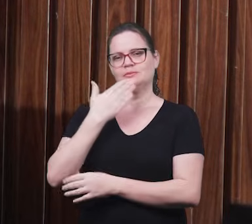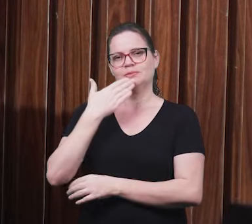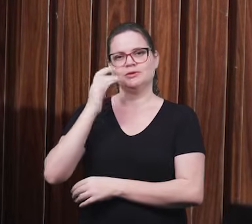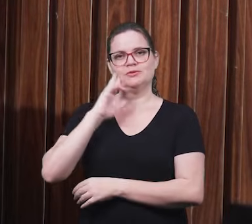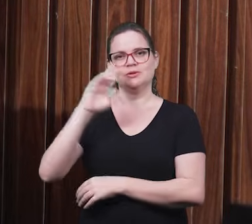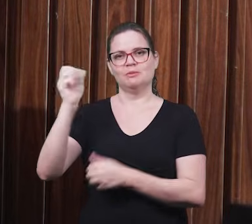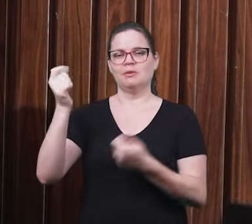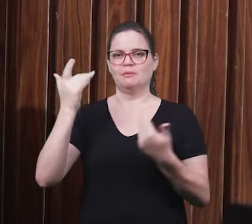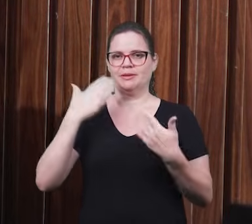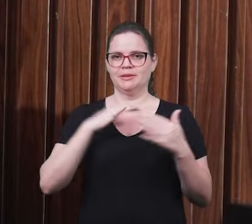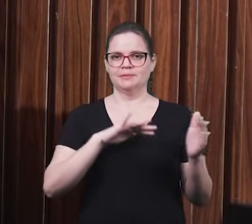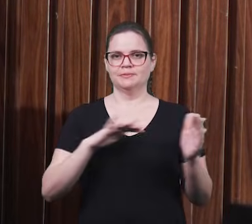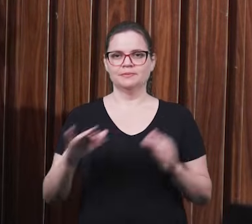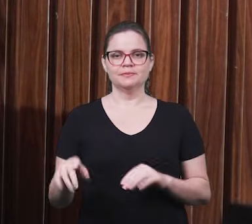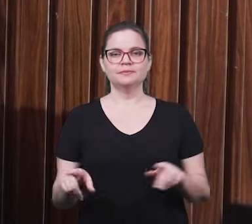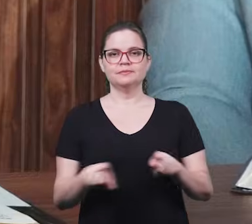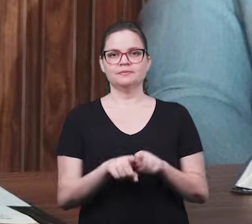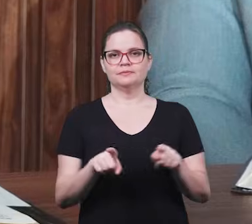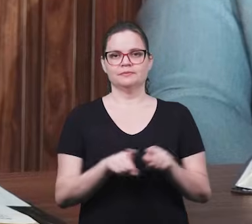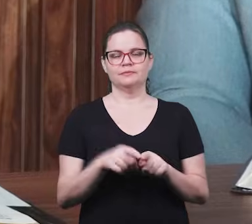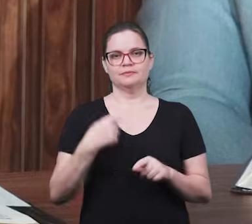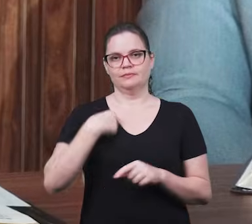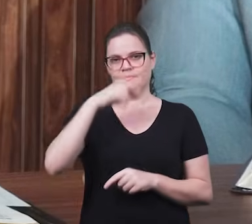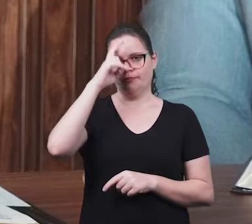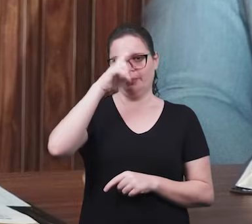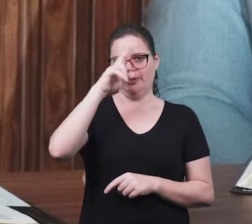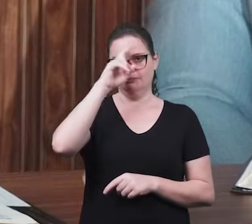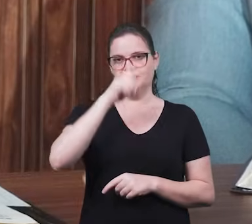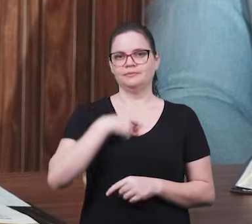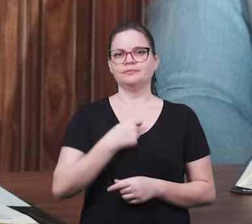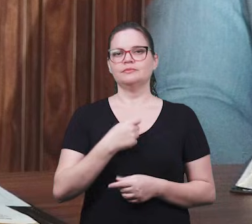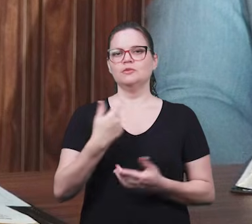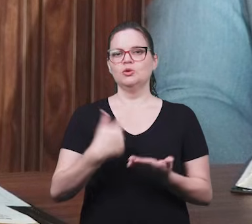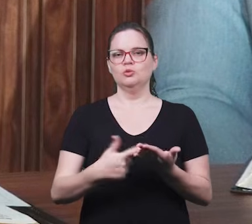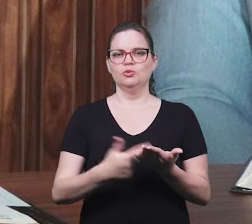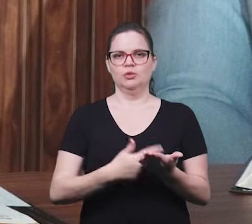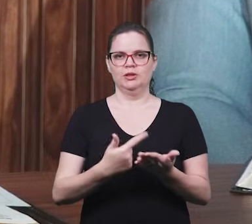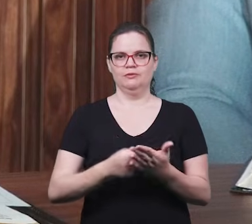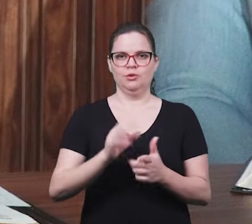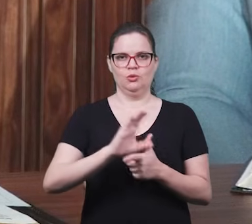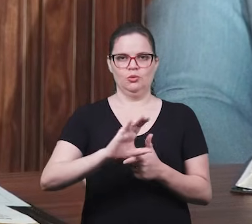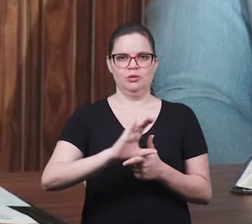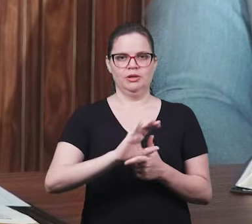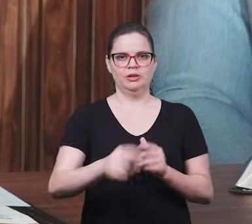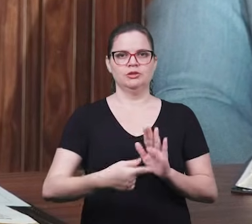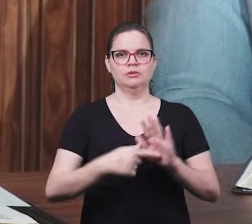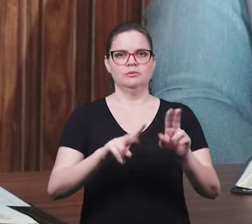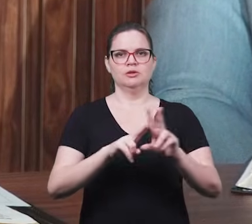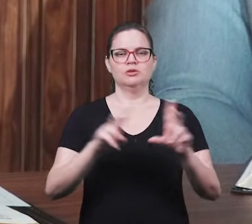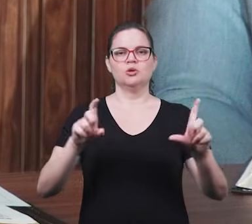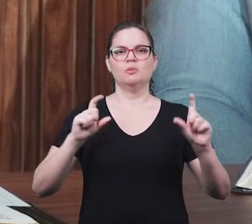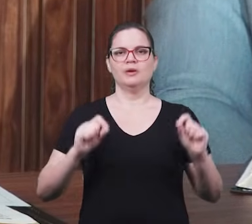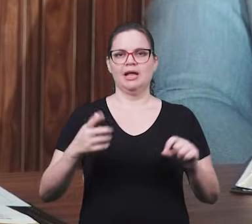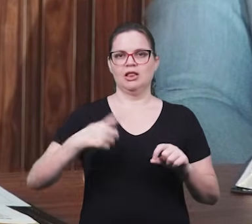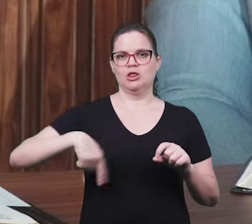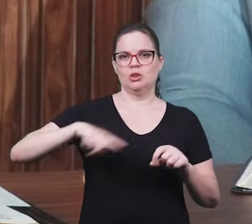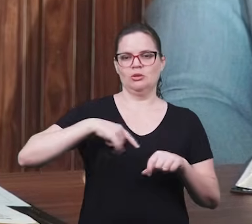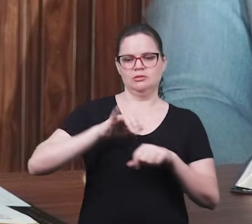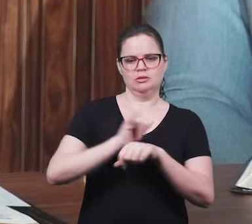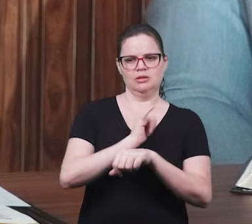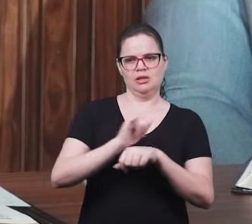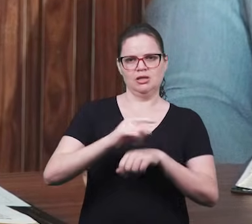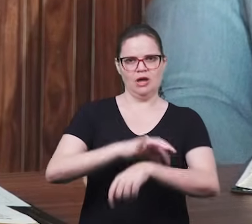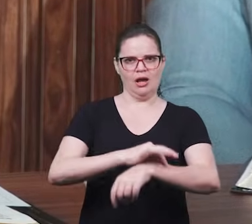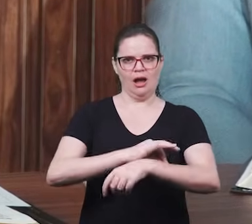grande bênção. É isso. Nós vemos, né, voltamos lá em Paulo aos Coríntios, que fala as nossas armas não são carnais,